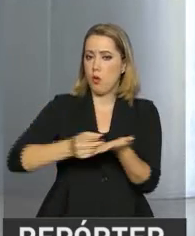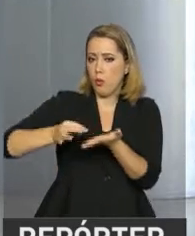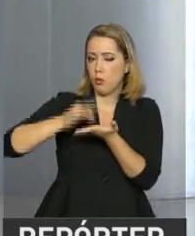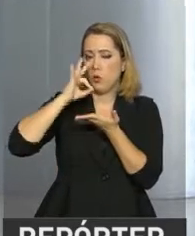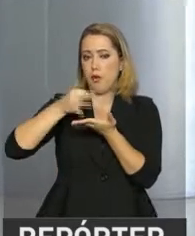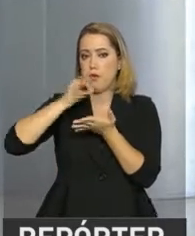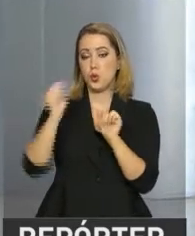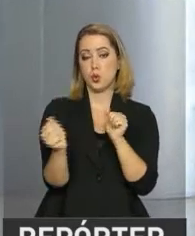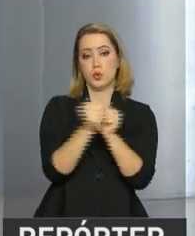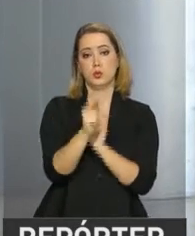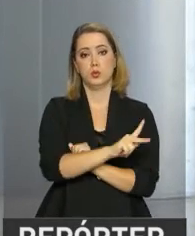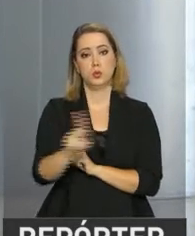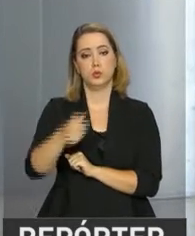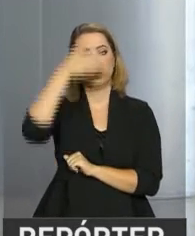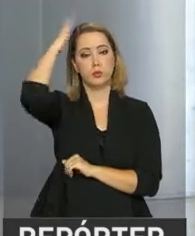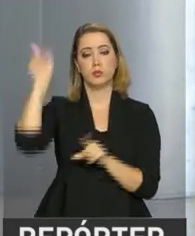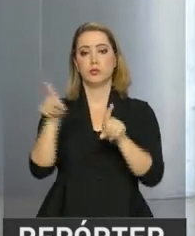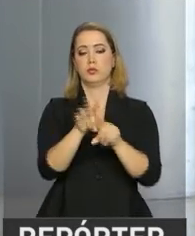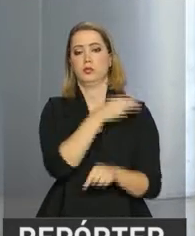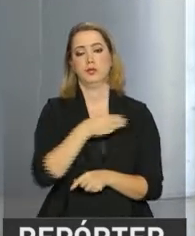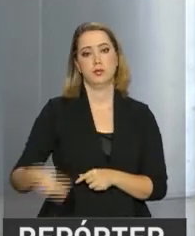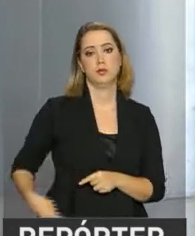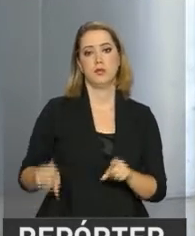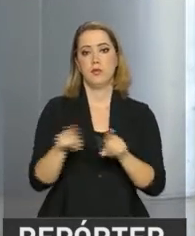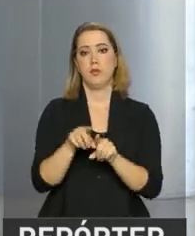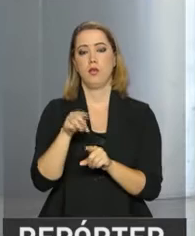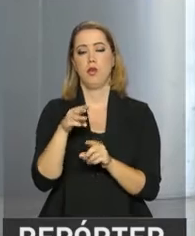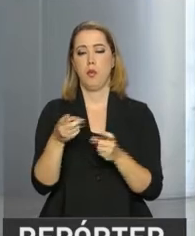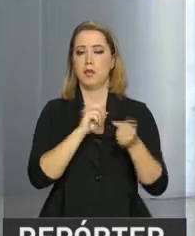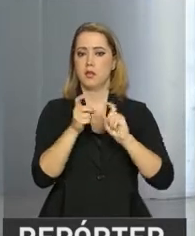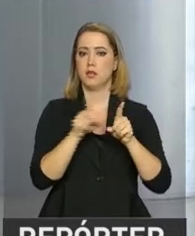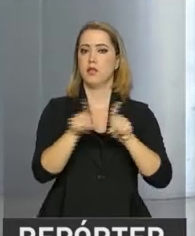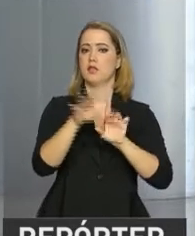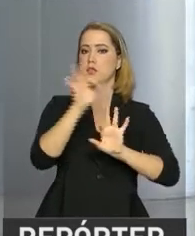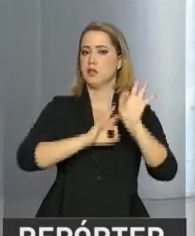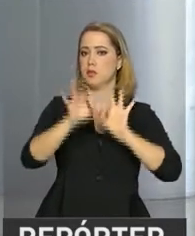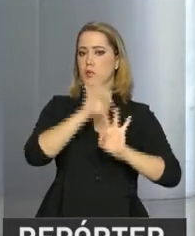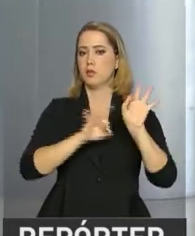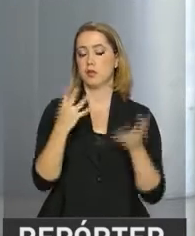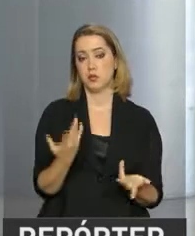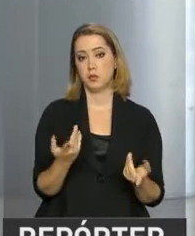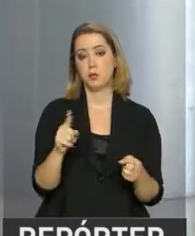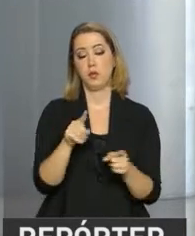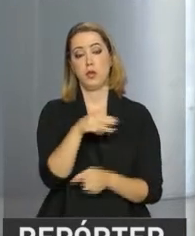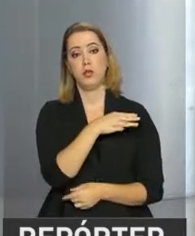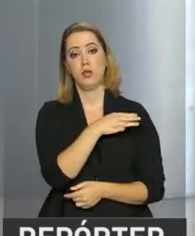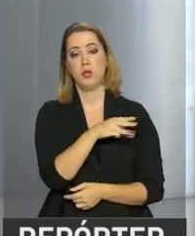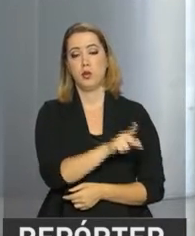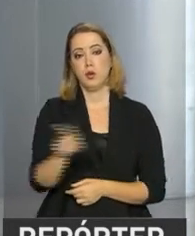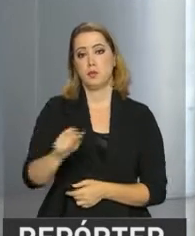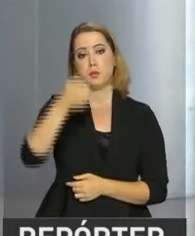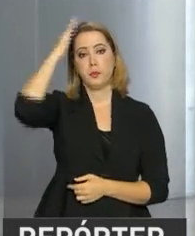café da manhã com o presidente da república e os ministros da fazenda e henrique meirelles e do planejamento de oliveira presidente da república